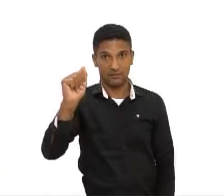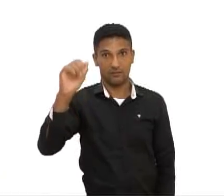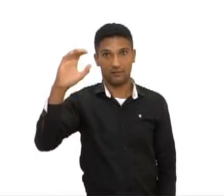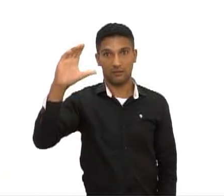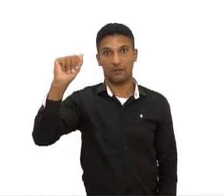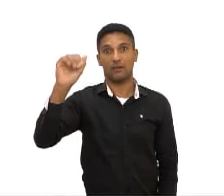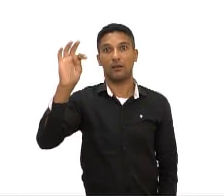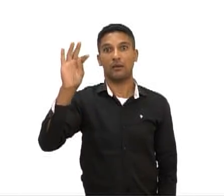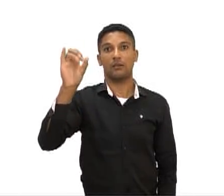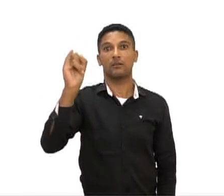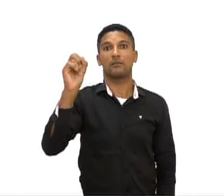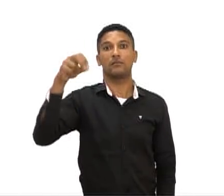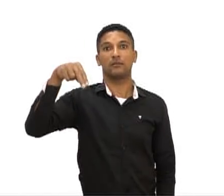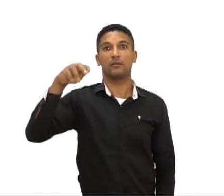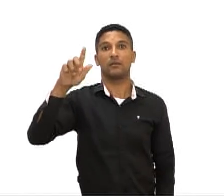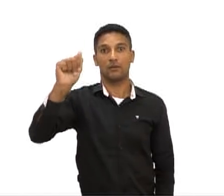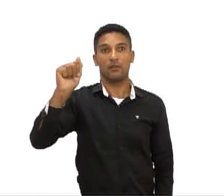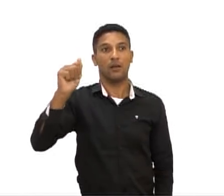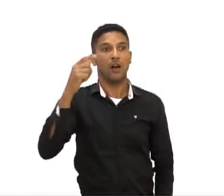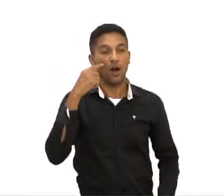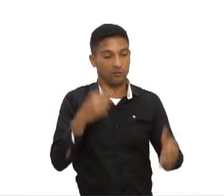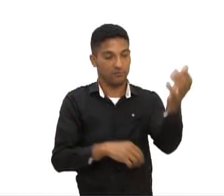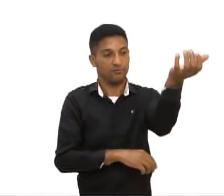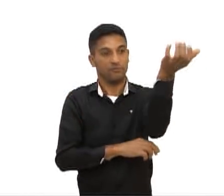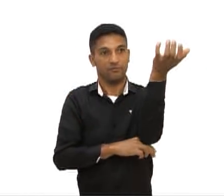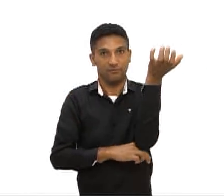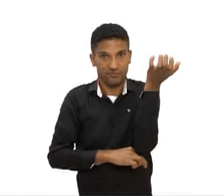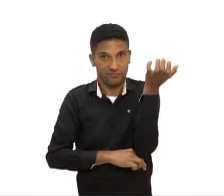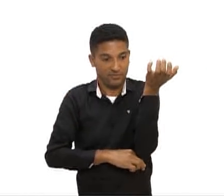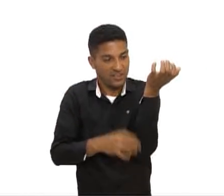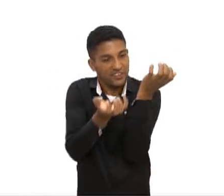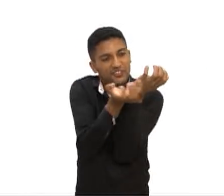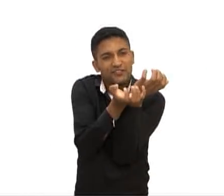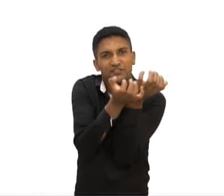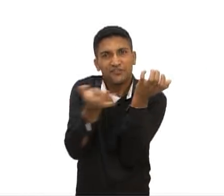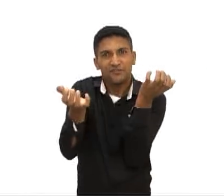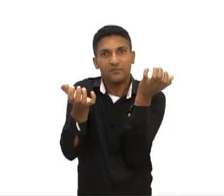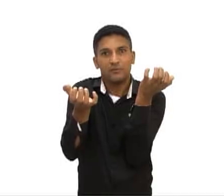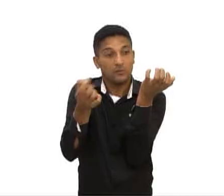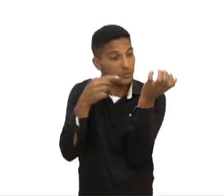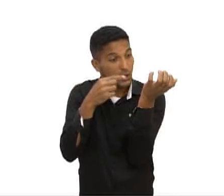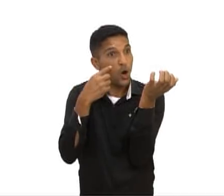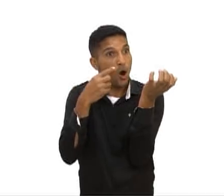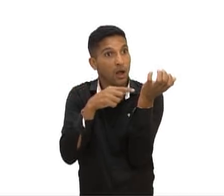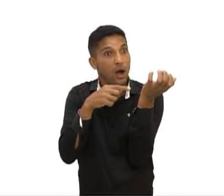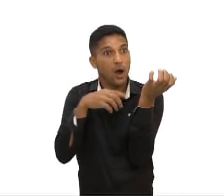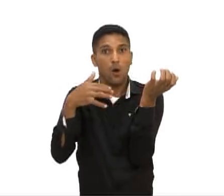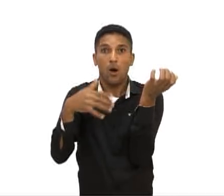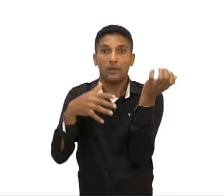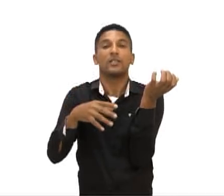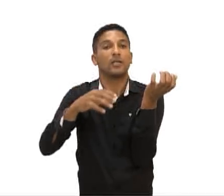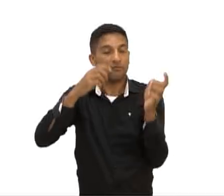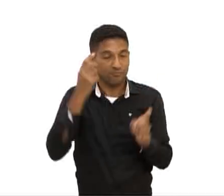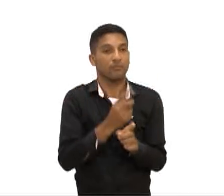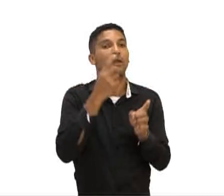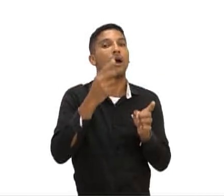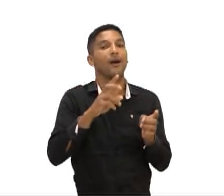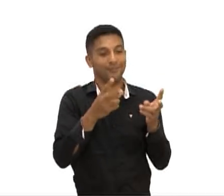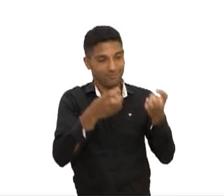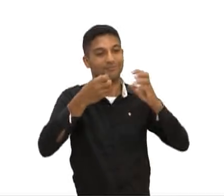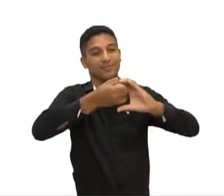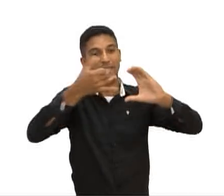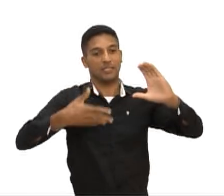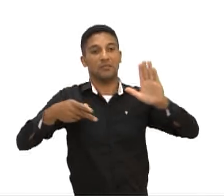ela. Principalmente por quê? Por causa da formação dos cactos. Então, em função do clima semiárido da região onde